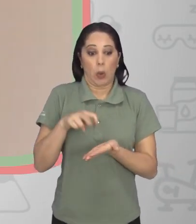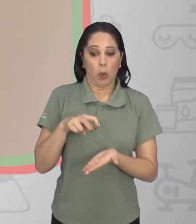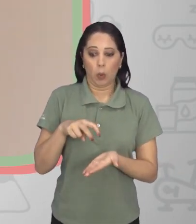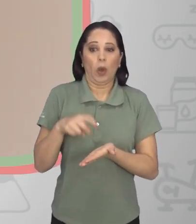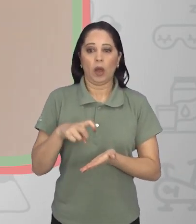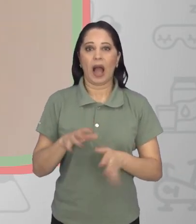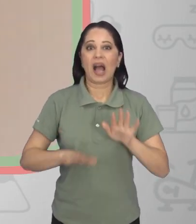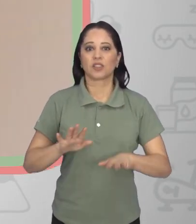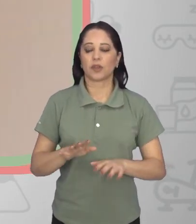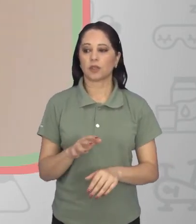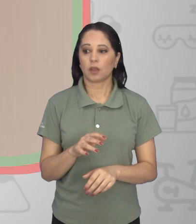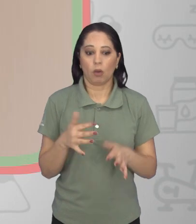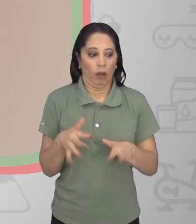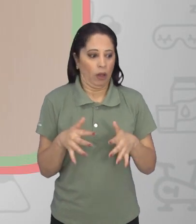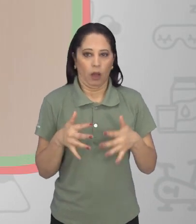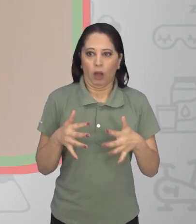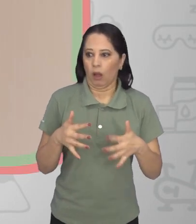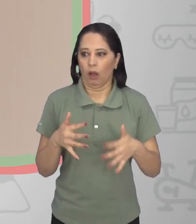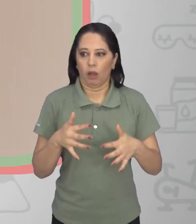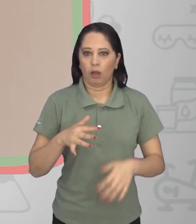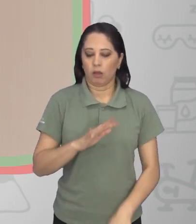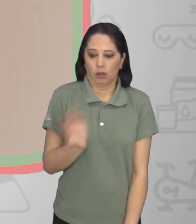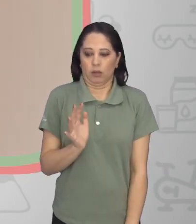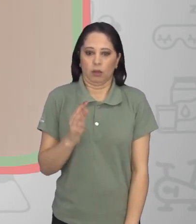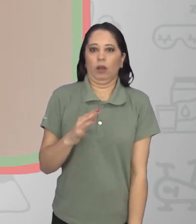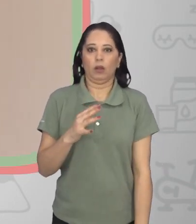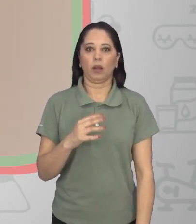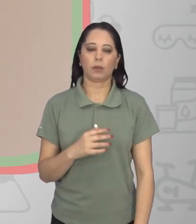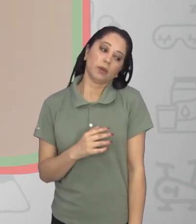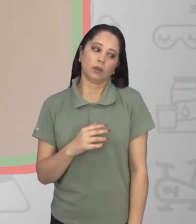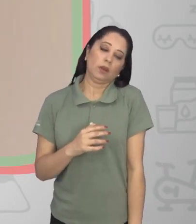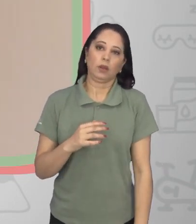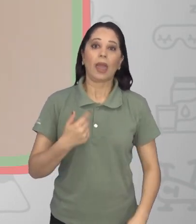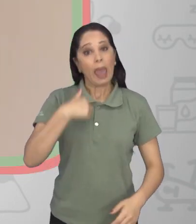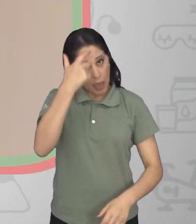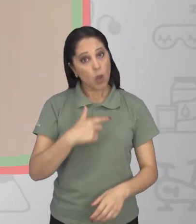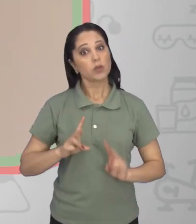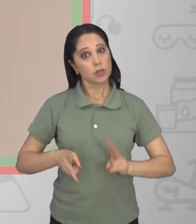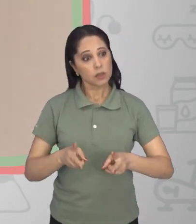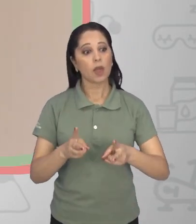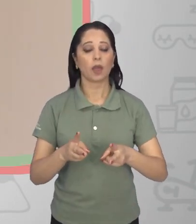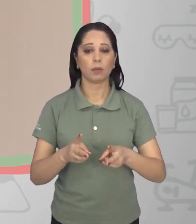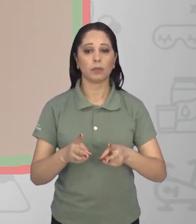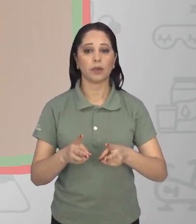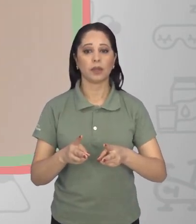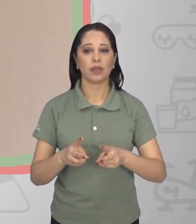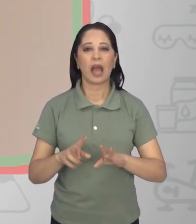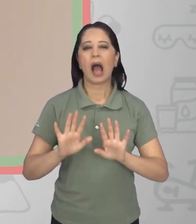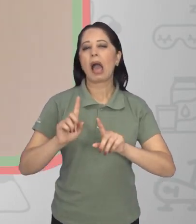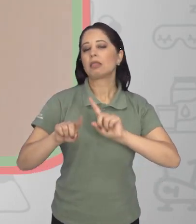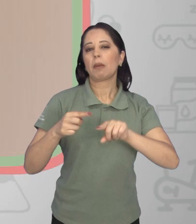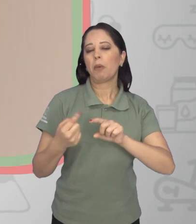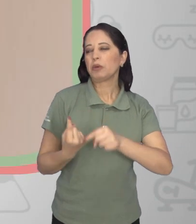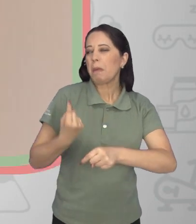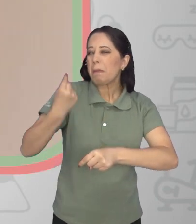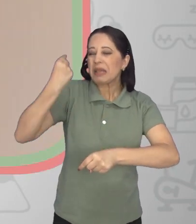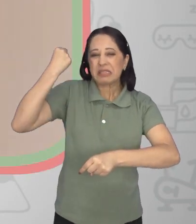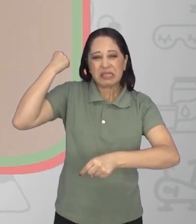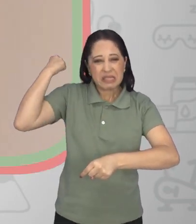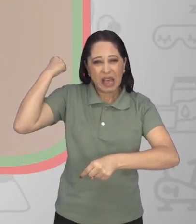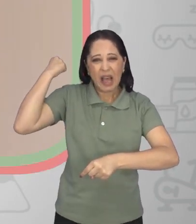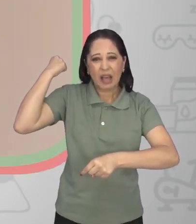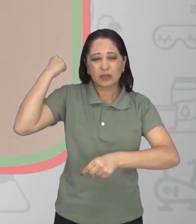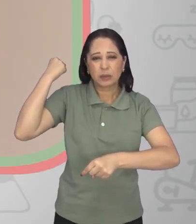corpo, eu dava pequenos saltos, eu gesticulava, tinha tremores de braço, de cabeça.